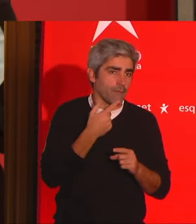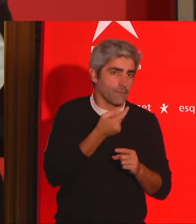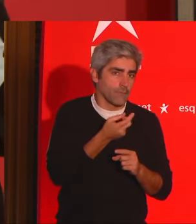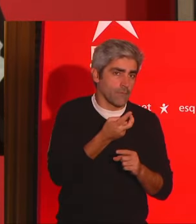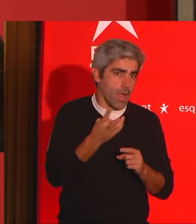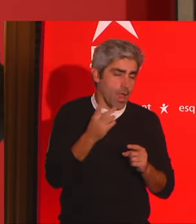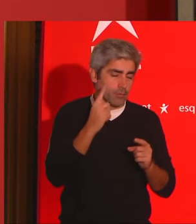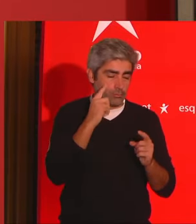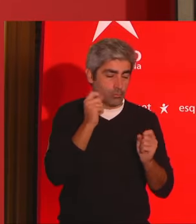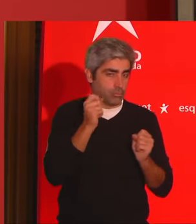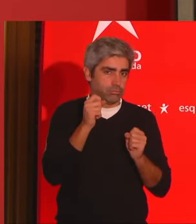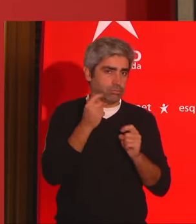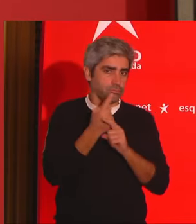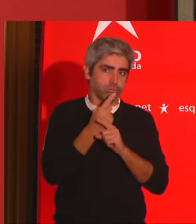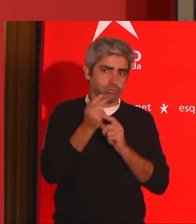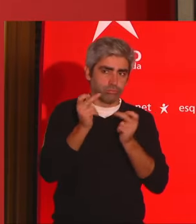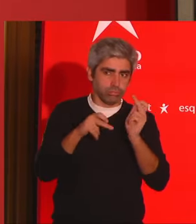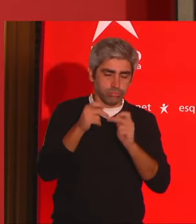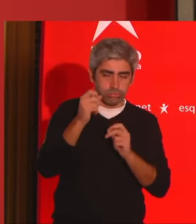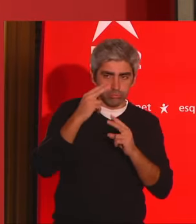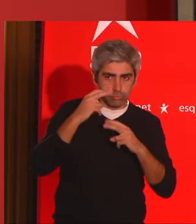diversas dos escândalos e